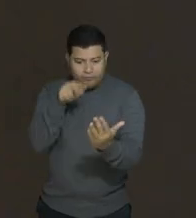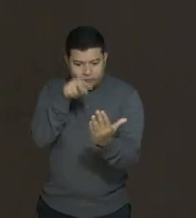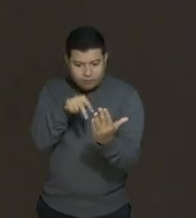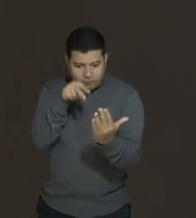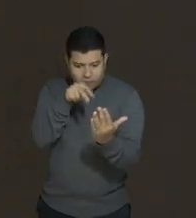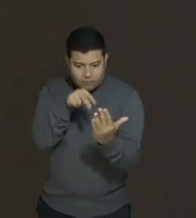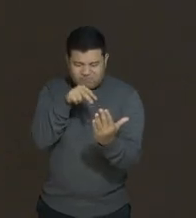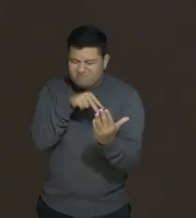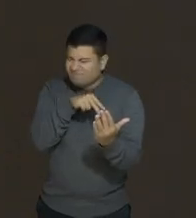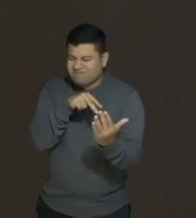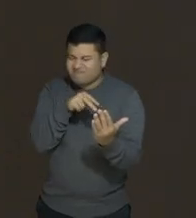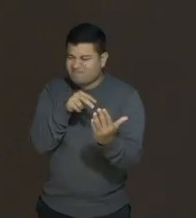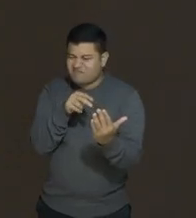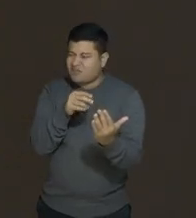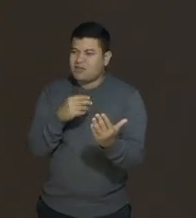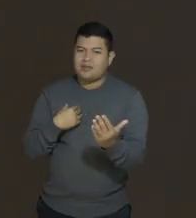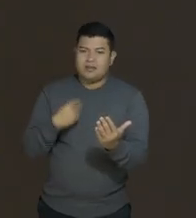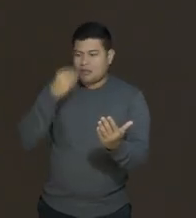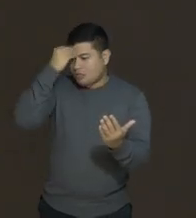muito tempo naquela...